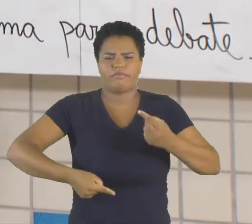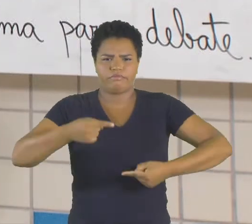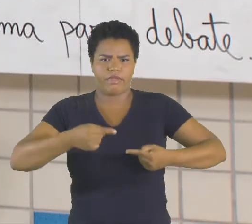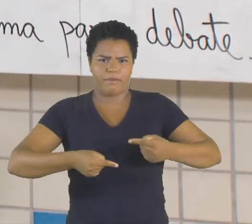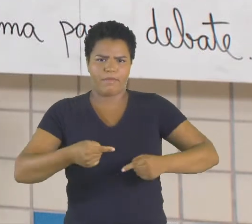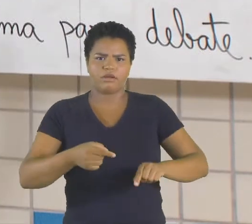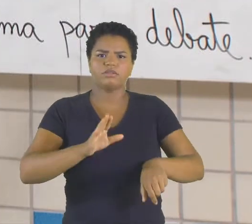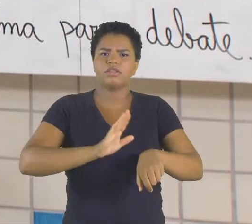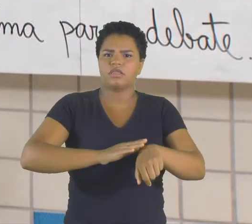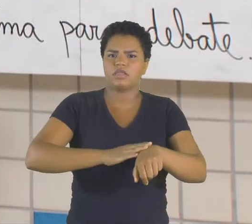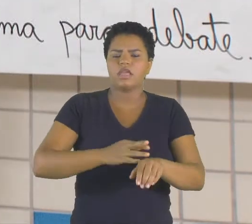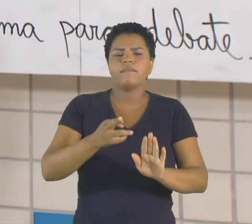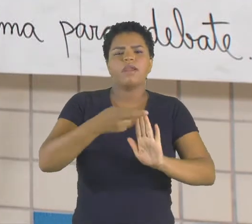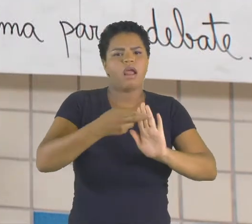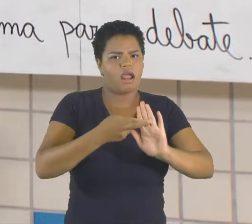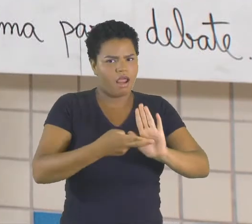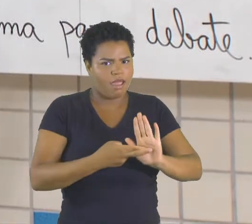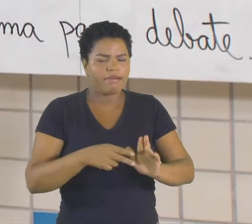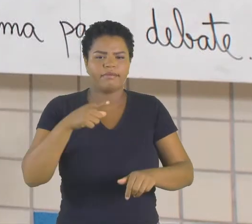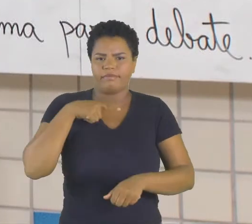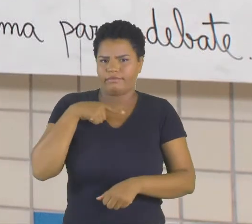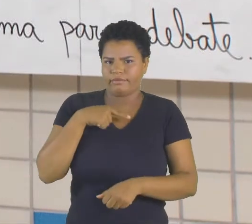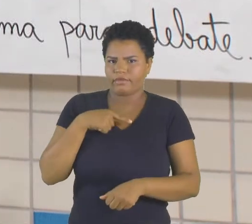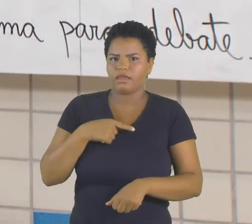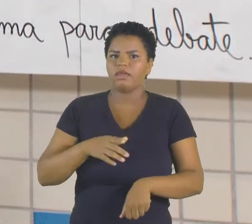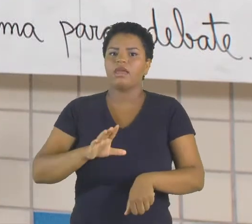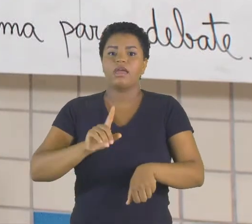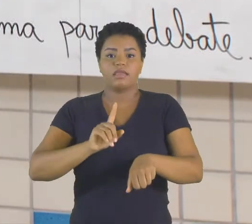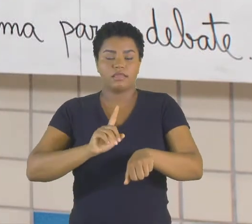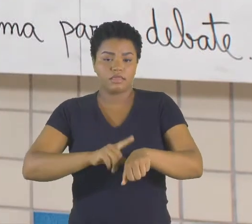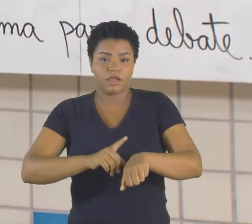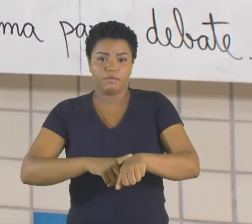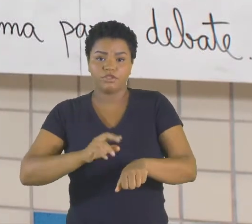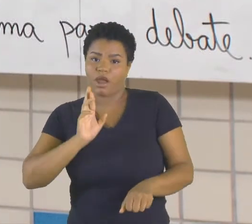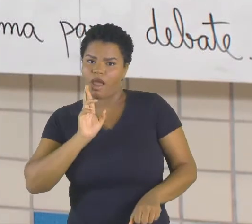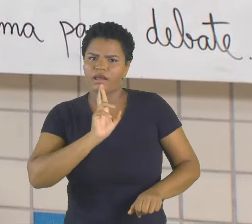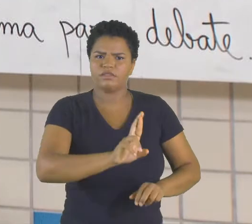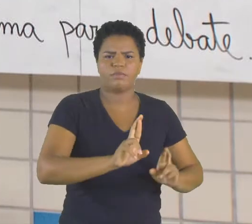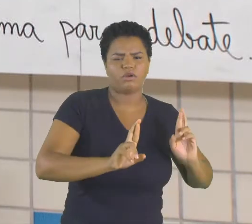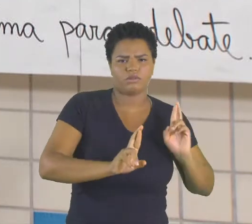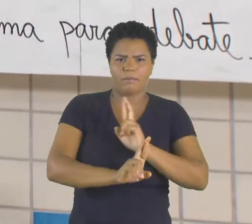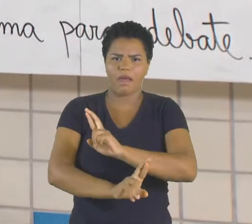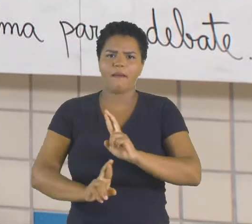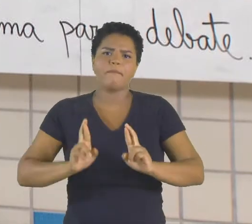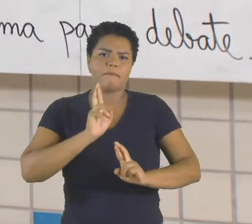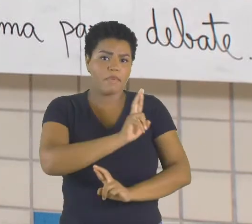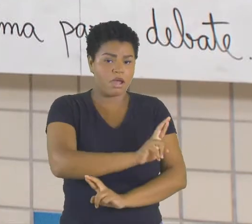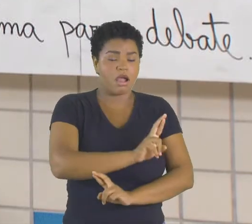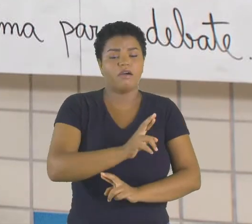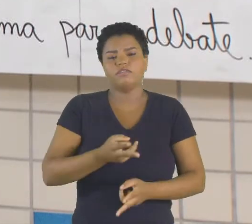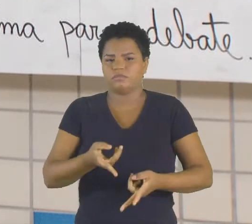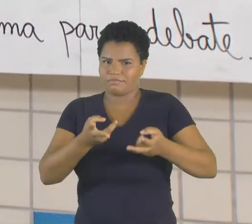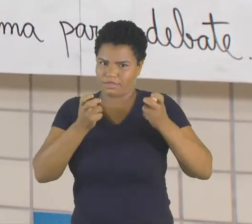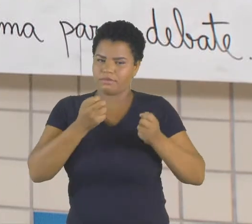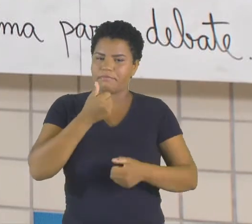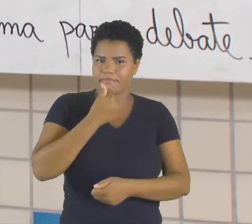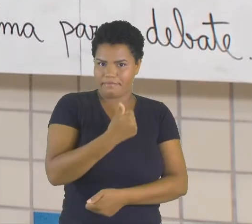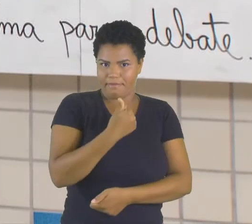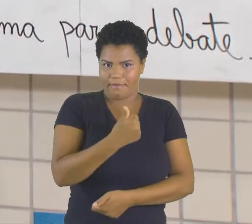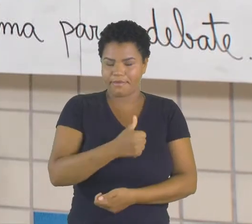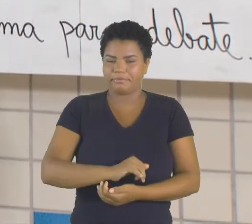fala, vai ter o direito de réplicas, de tréplicas, das respostas, né, de cada candidato, vocês vão observar isso bem,